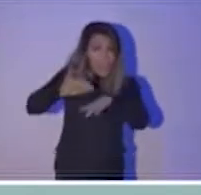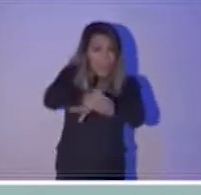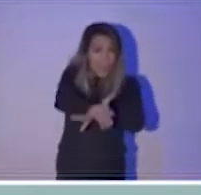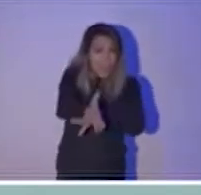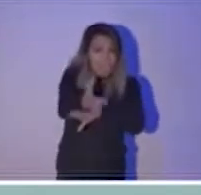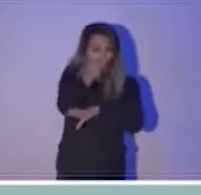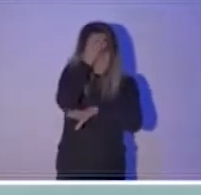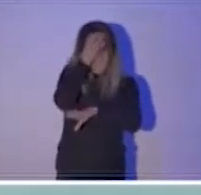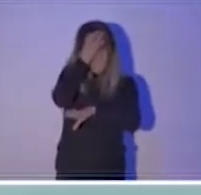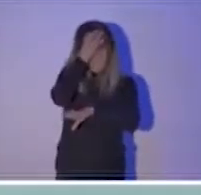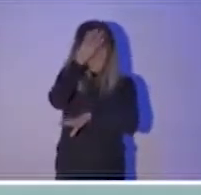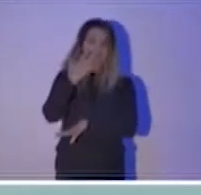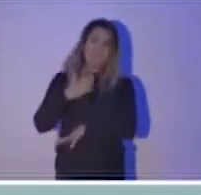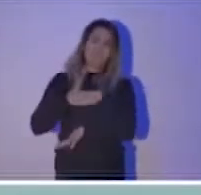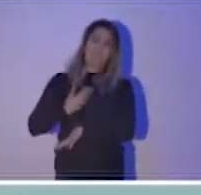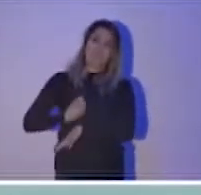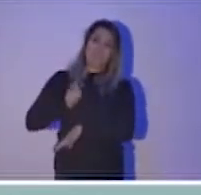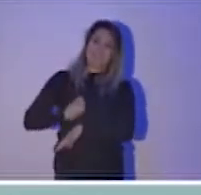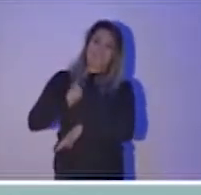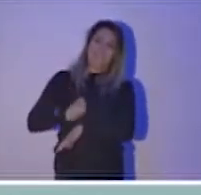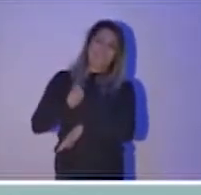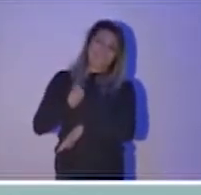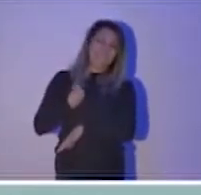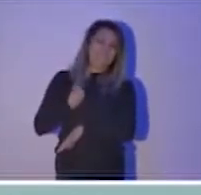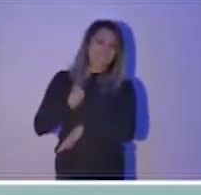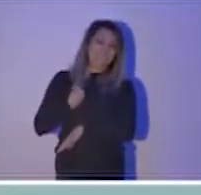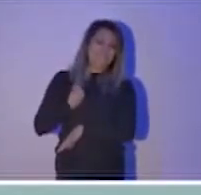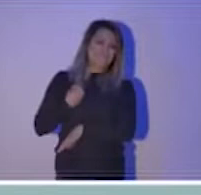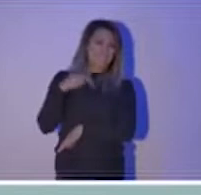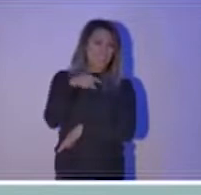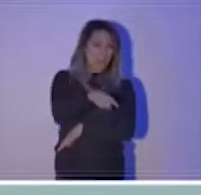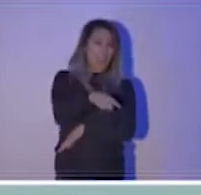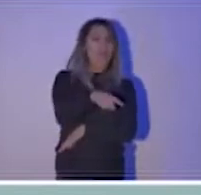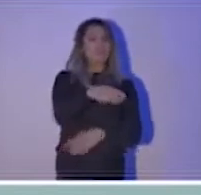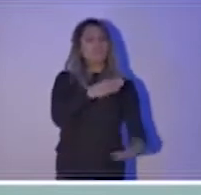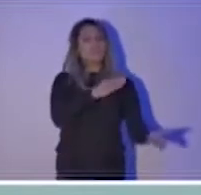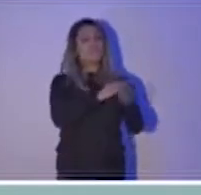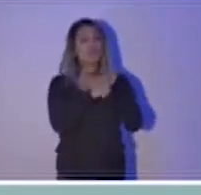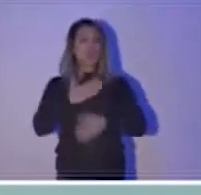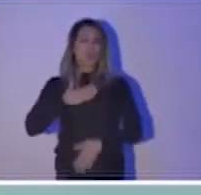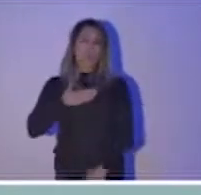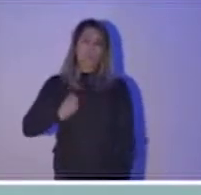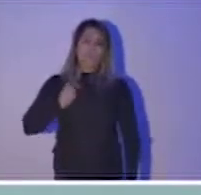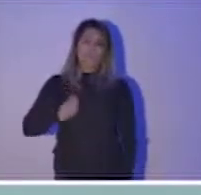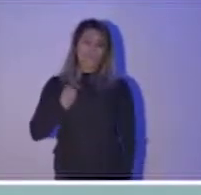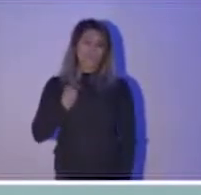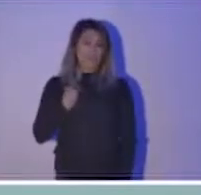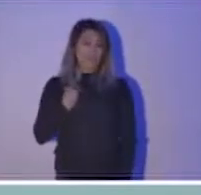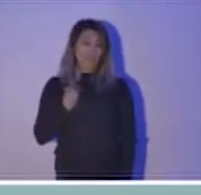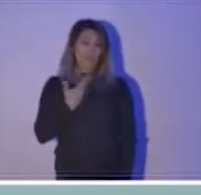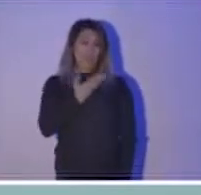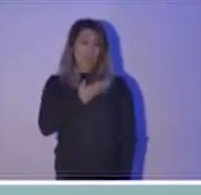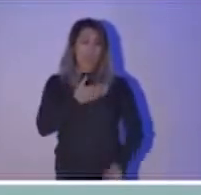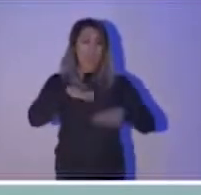escola pública, porque essa escola fez muita, muita diferença na minha vida e na vida de muitas crianças